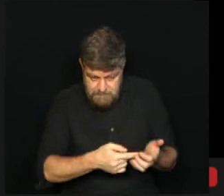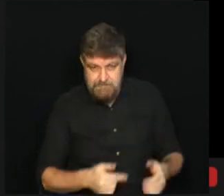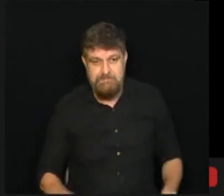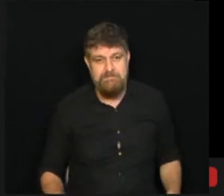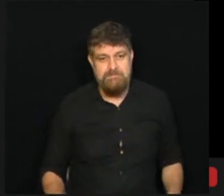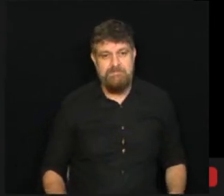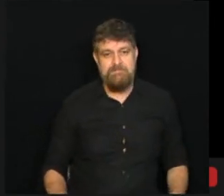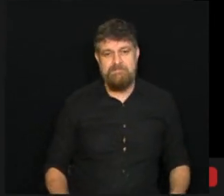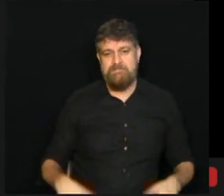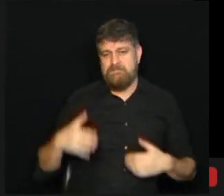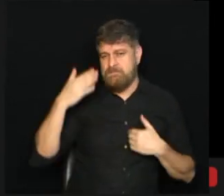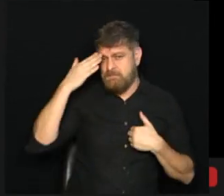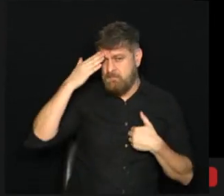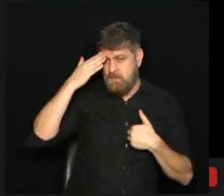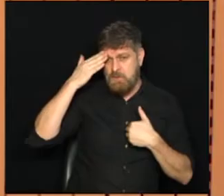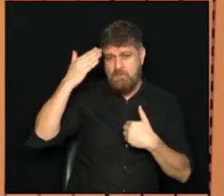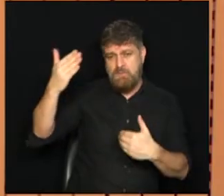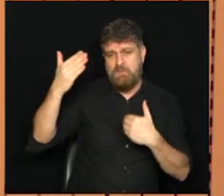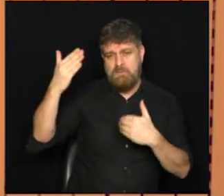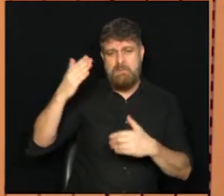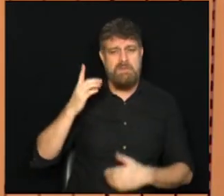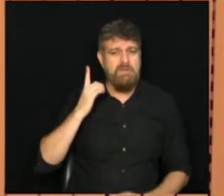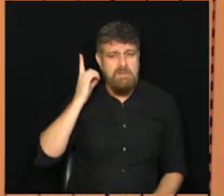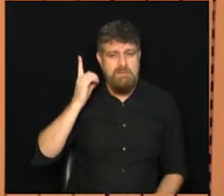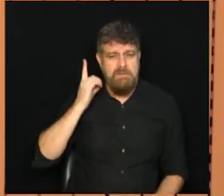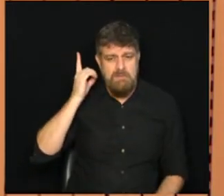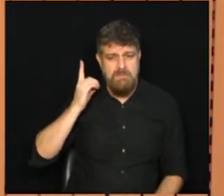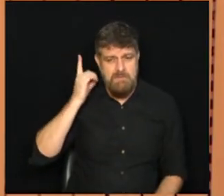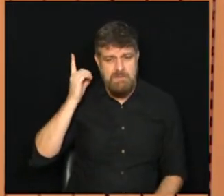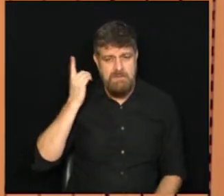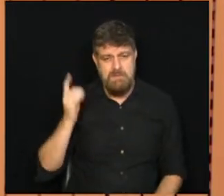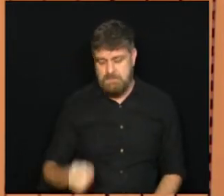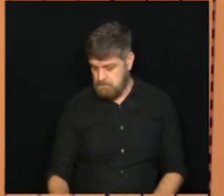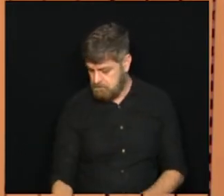Muitíssimo obrigado, deputado.